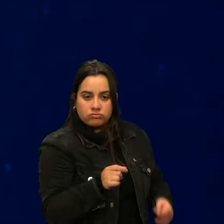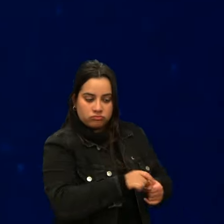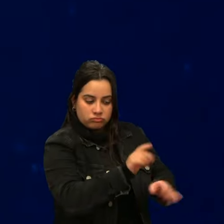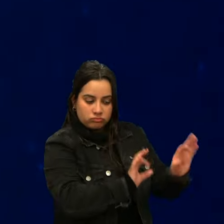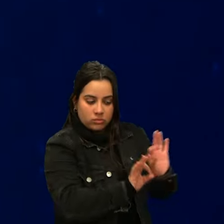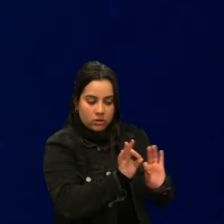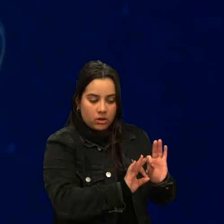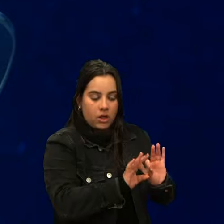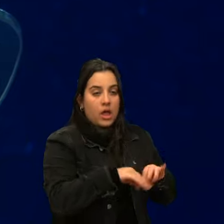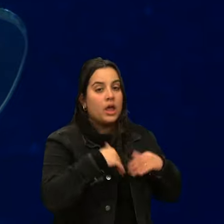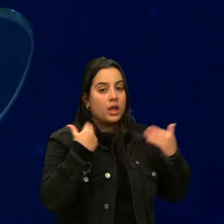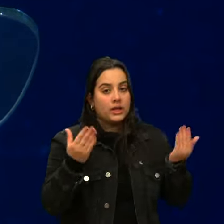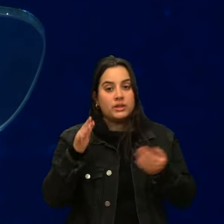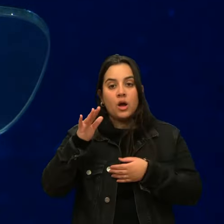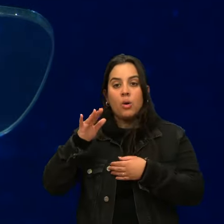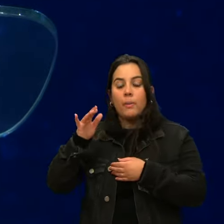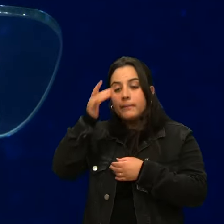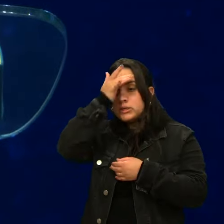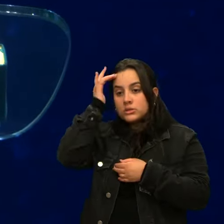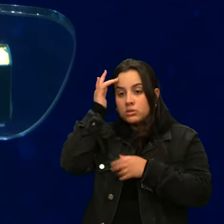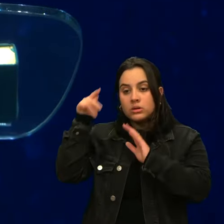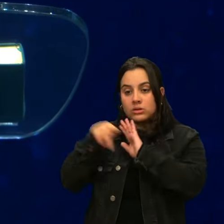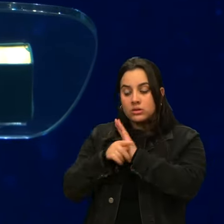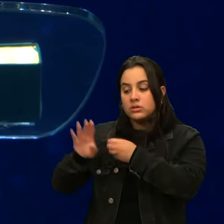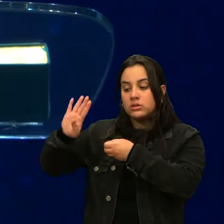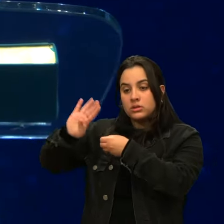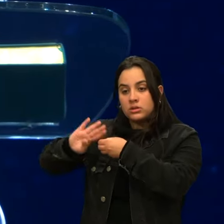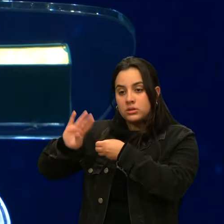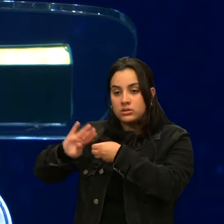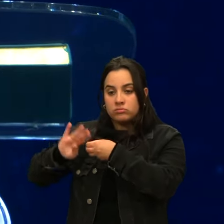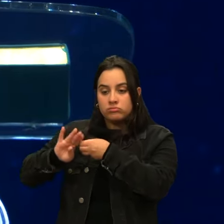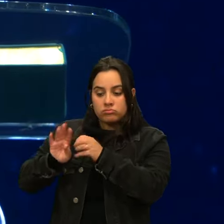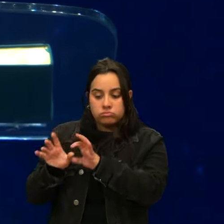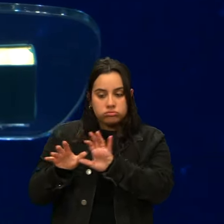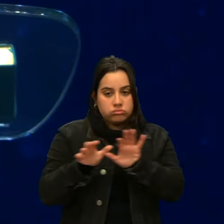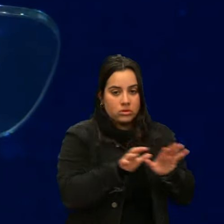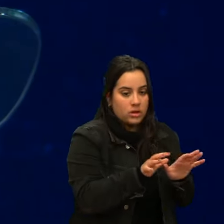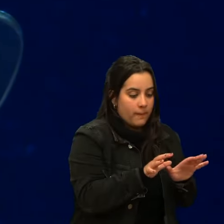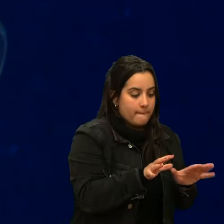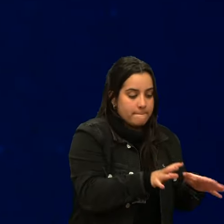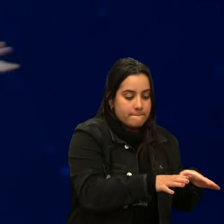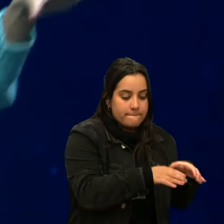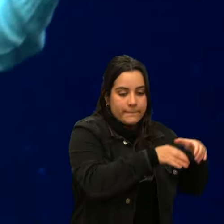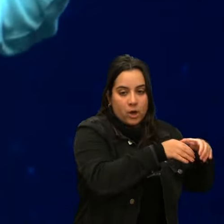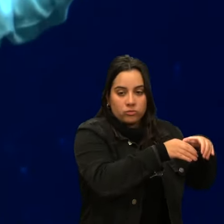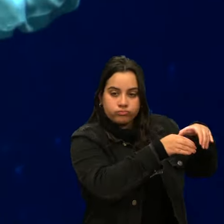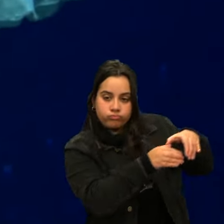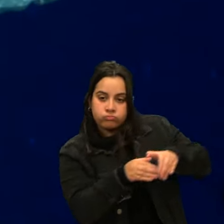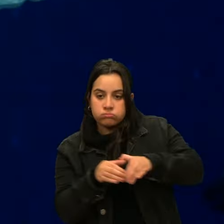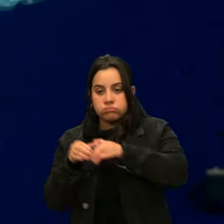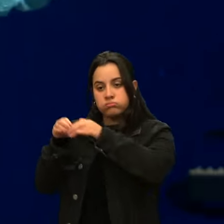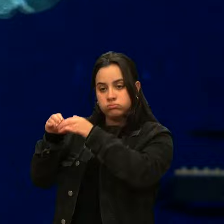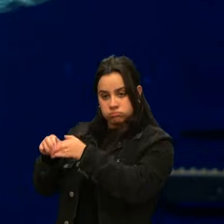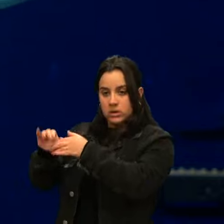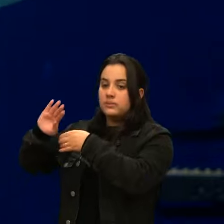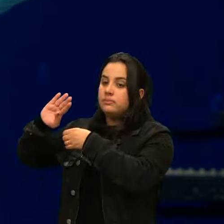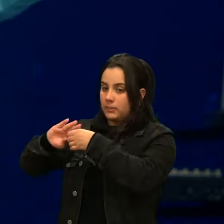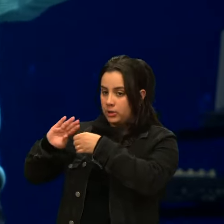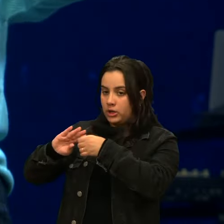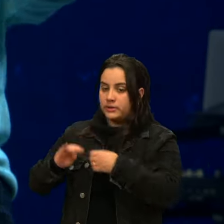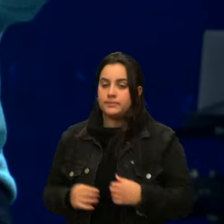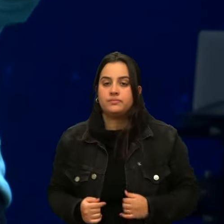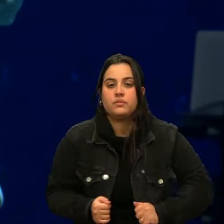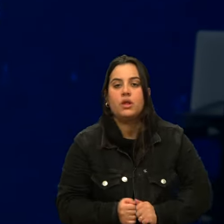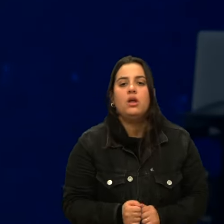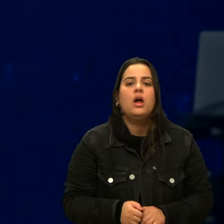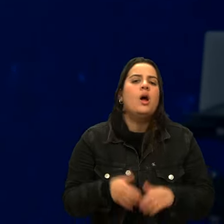Então, eles levaram essas pessoas. E eles levaram um grupo de jovens. Agora, pensa aí, eu não sei quantos de vocês